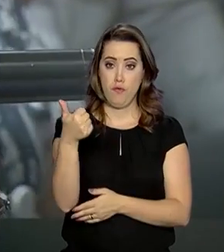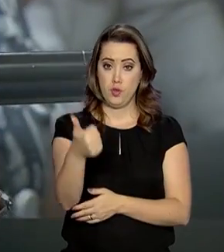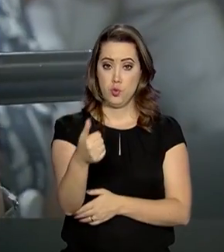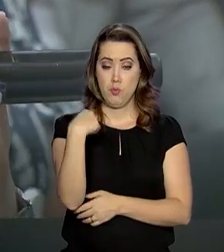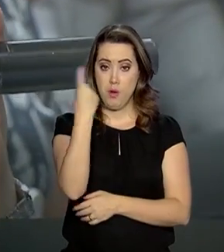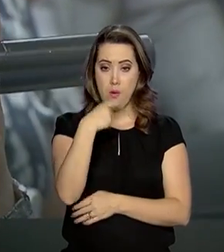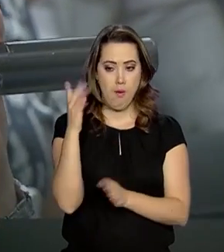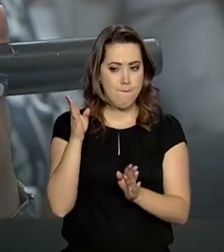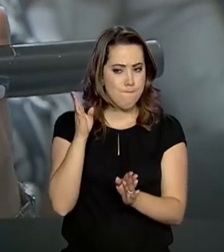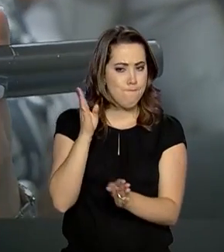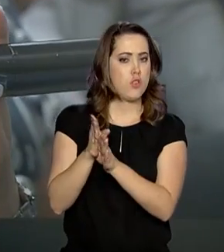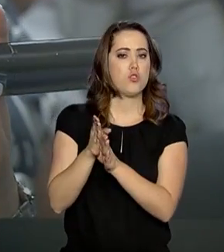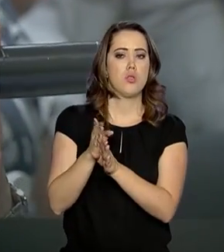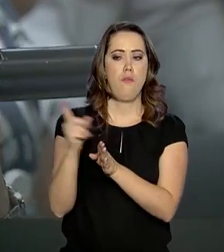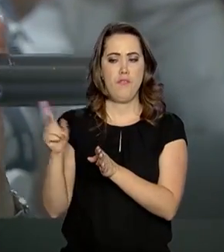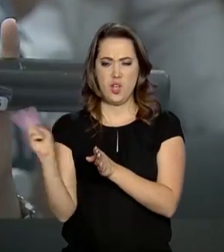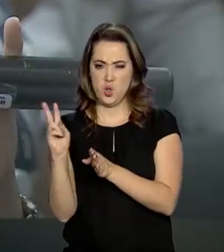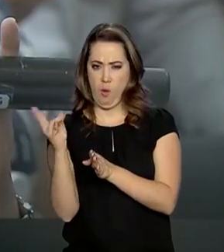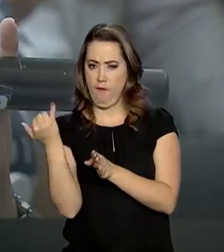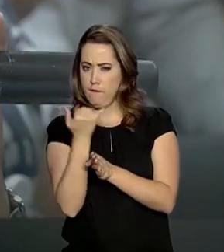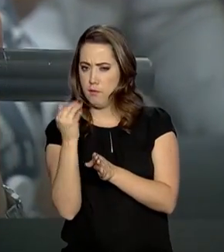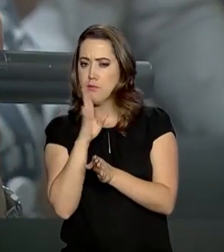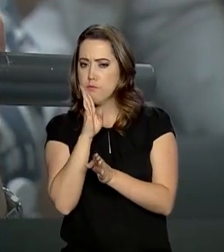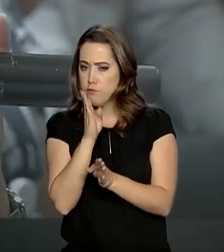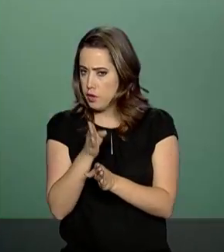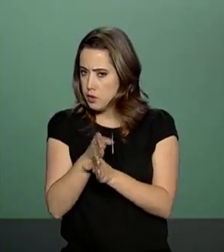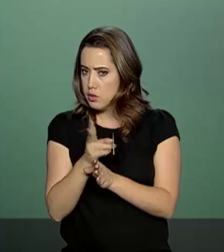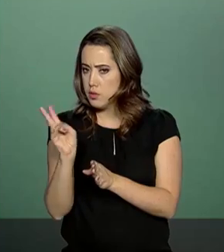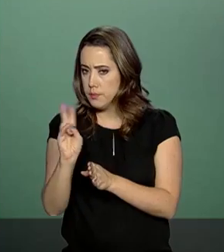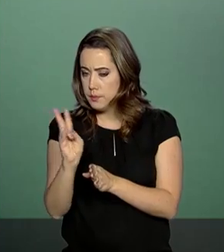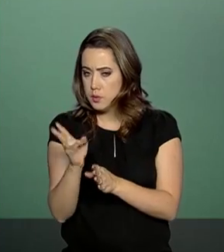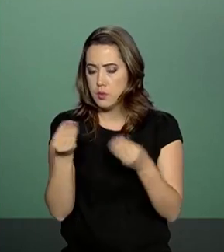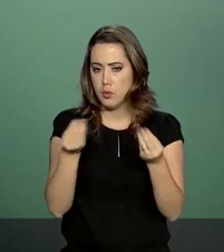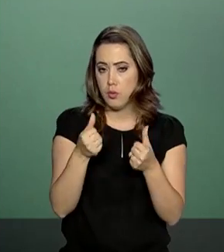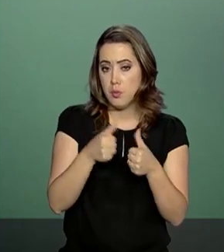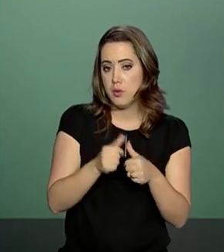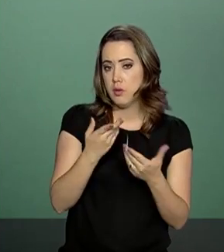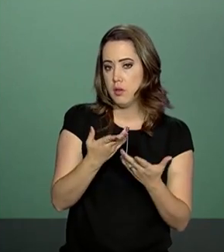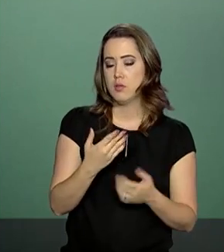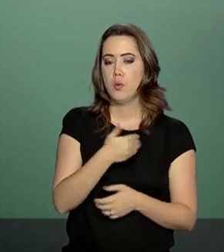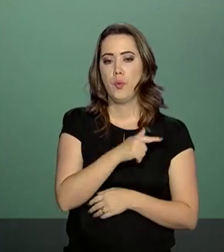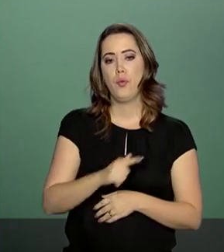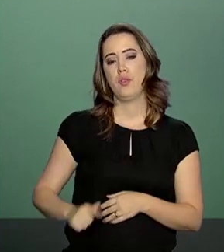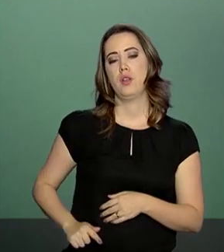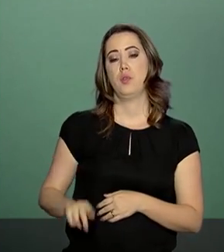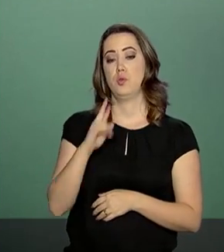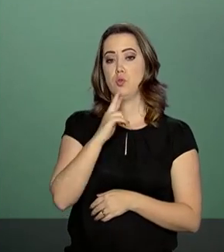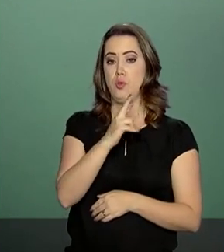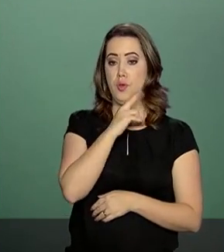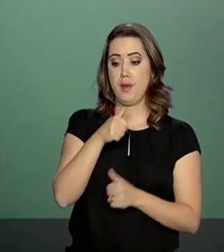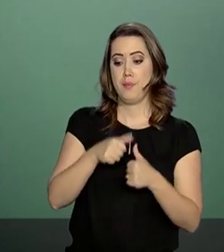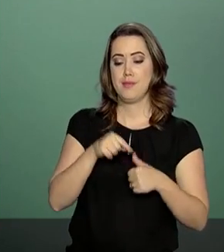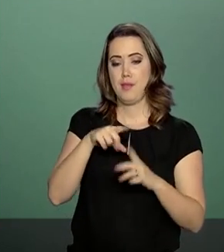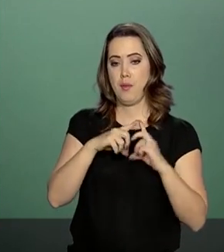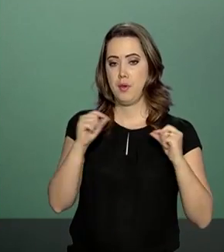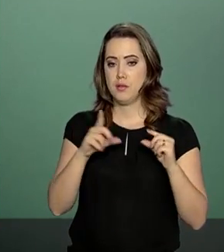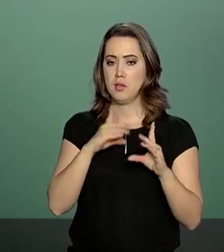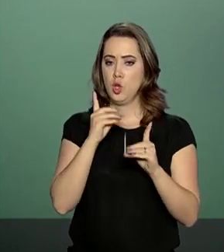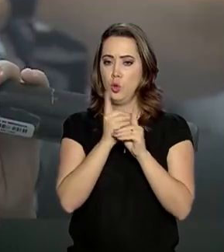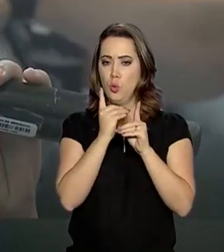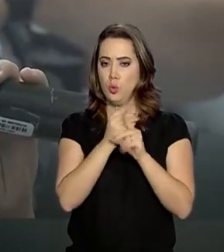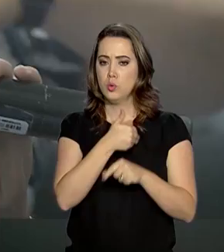horas e uma outra pergunta o governador de Roraima está em Brasília Existe alguma previsão de encontro